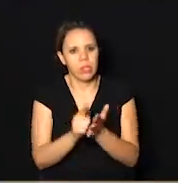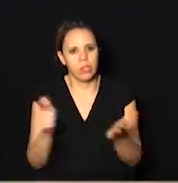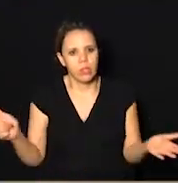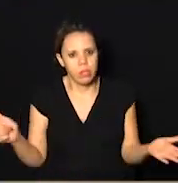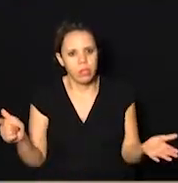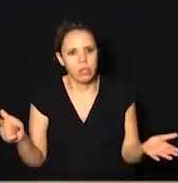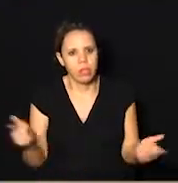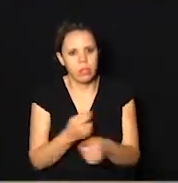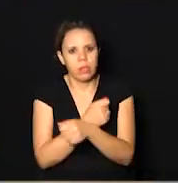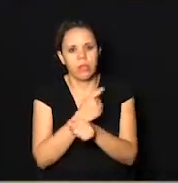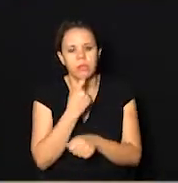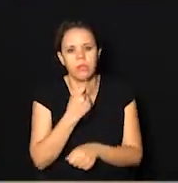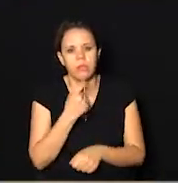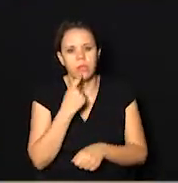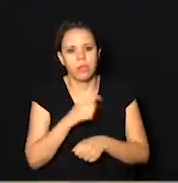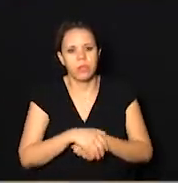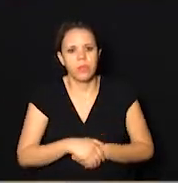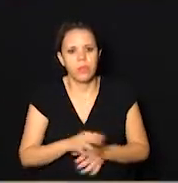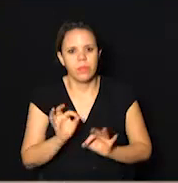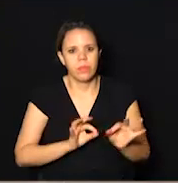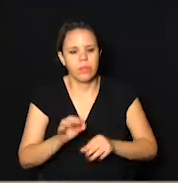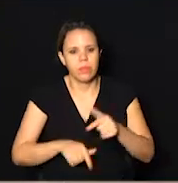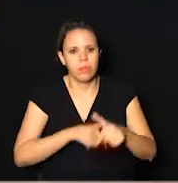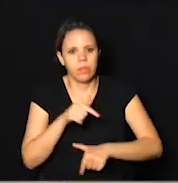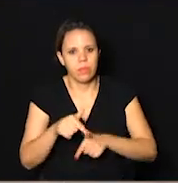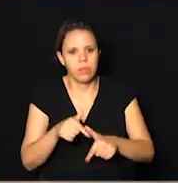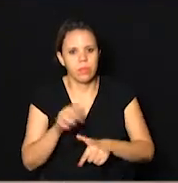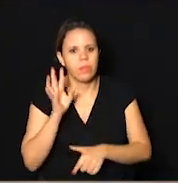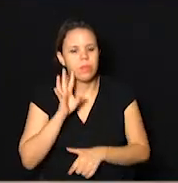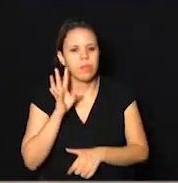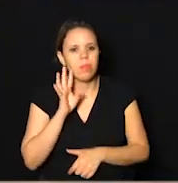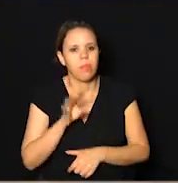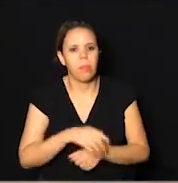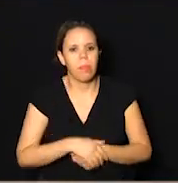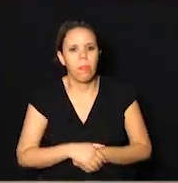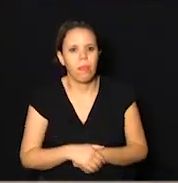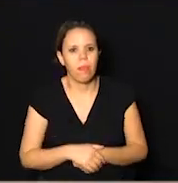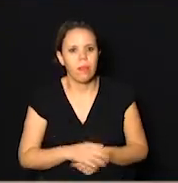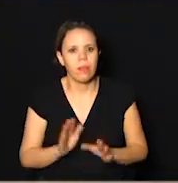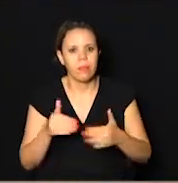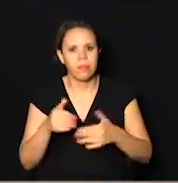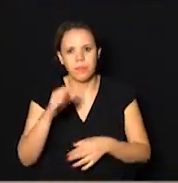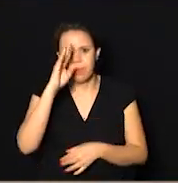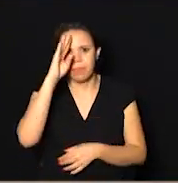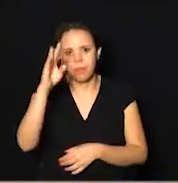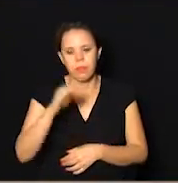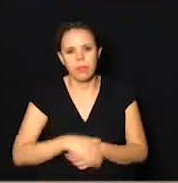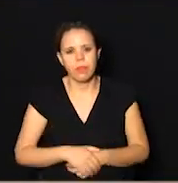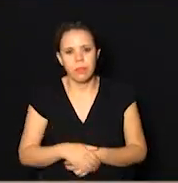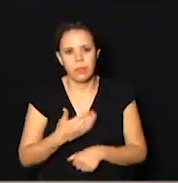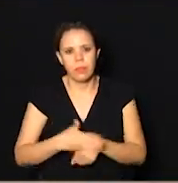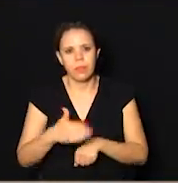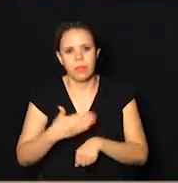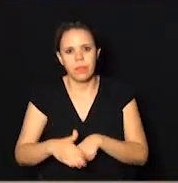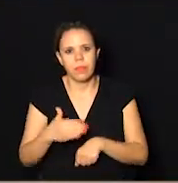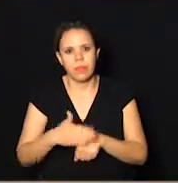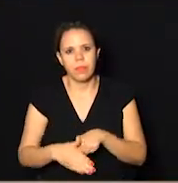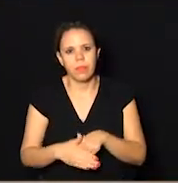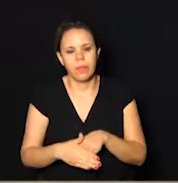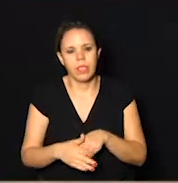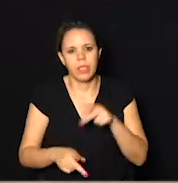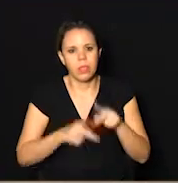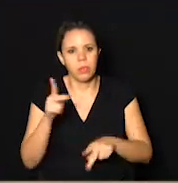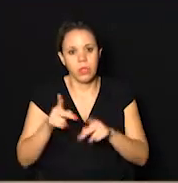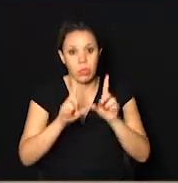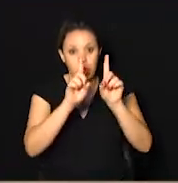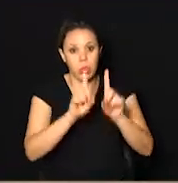jornalismo da puc-campinas fizeram um trabalho bem bacana com enfoque principal nos treinadores dos